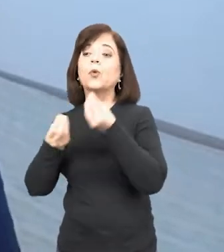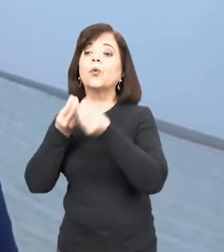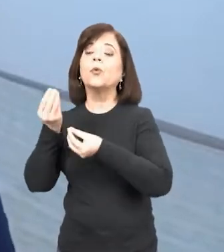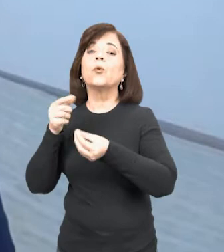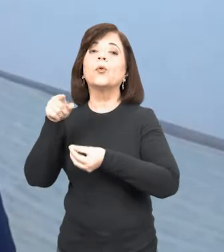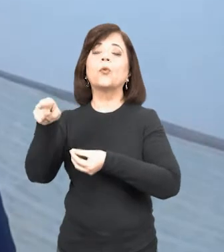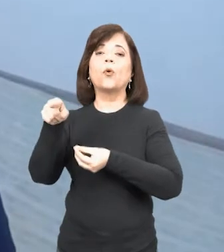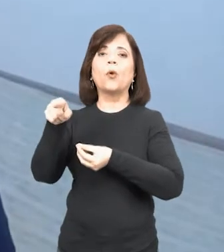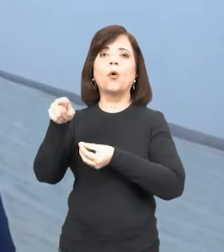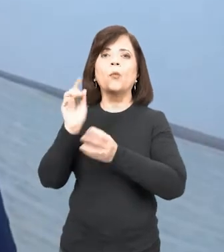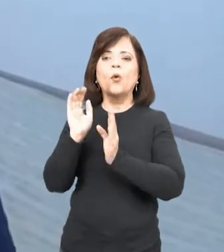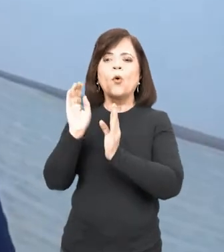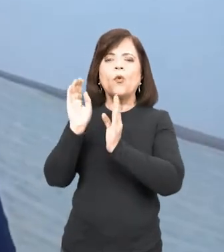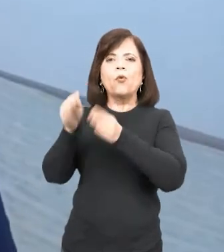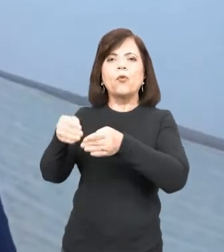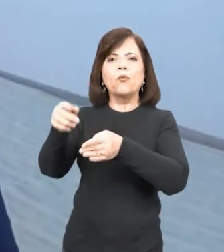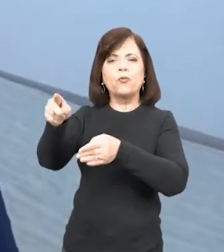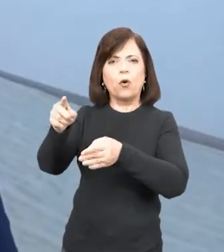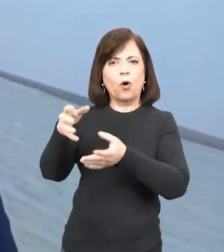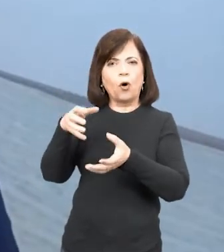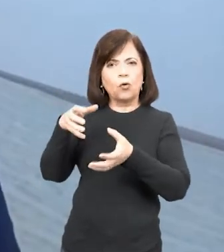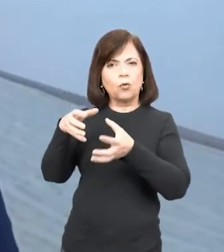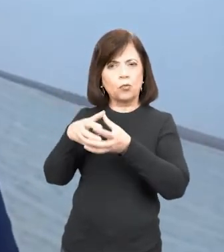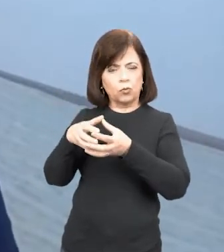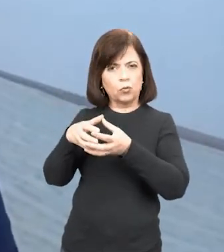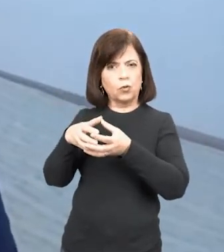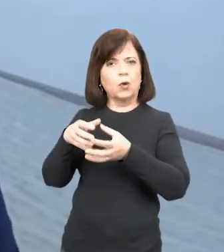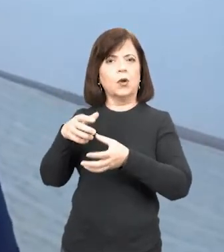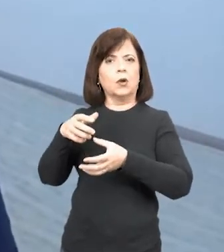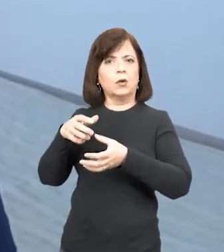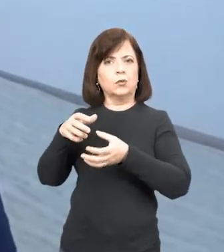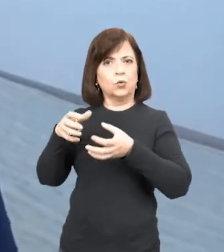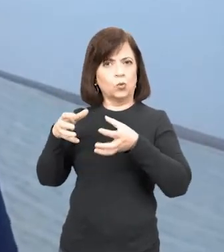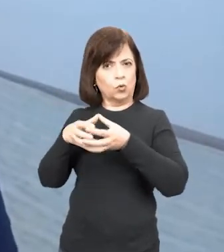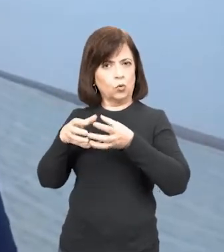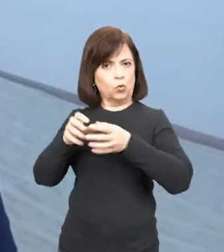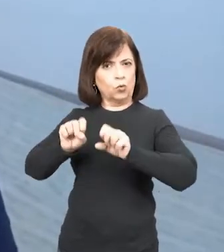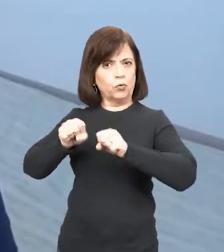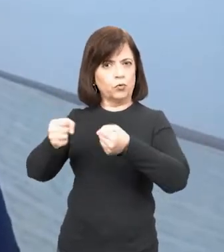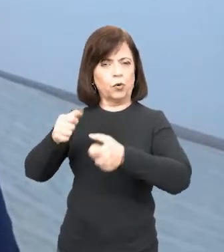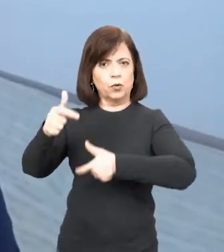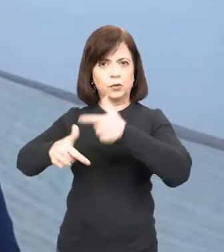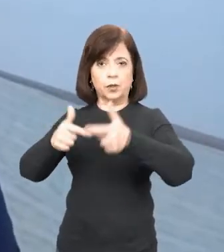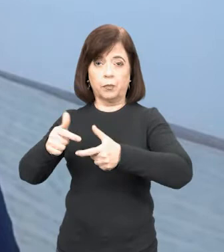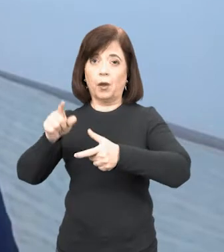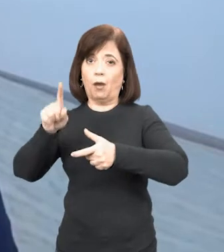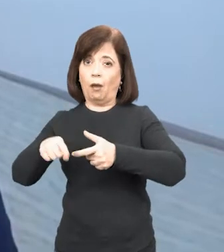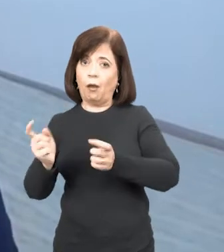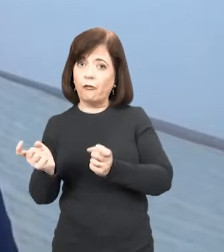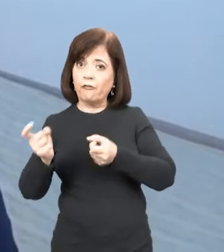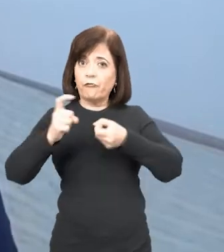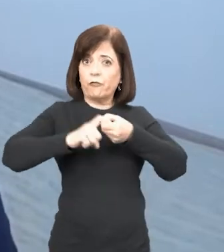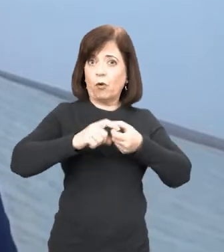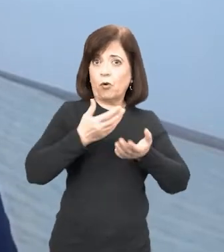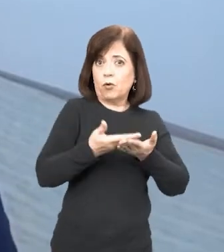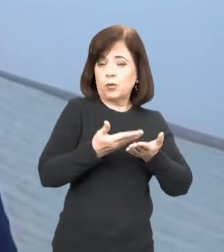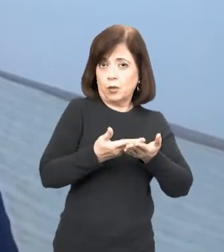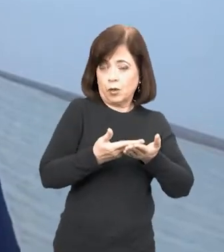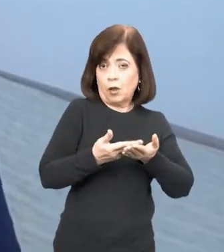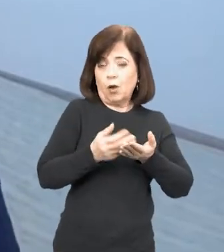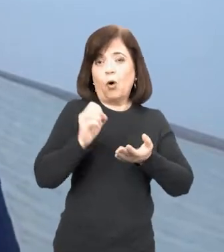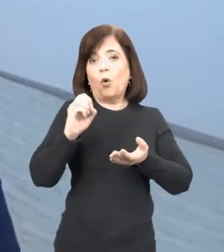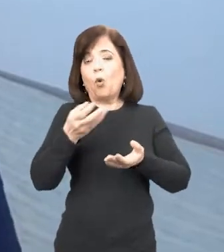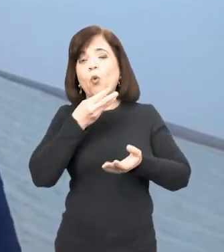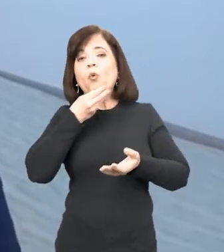em que medida o objeto da força-tarefa, porque tem um objeto específico, né, tanto a retomada das aulas quanto a qualidade do ensino